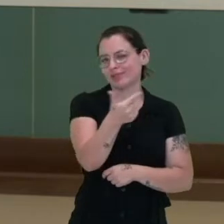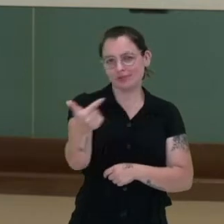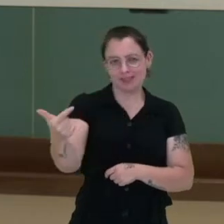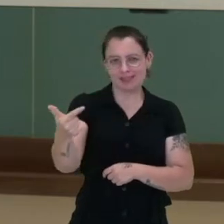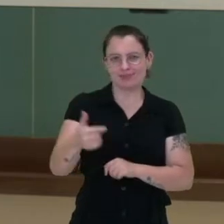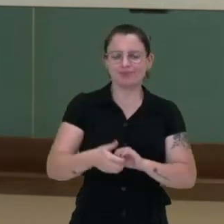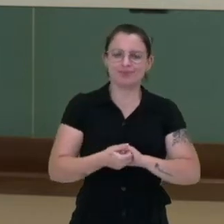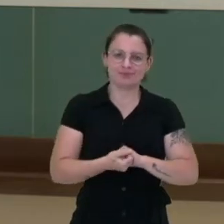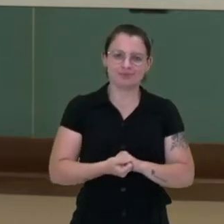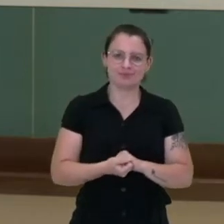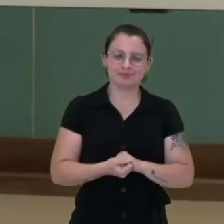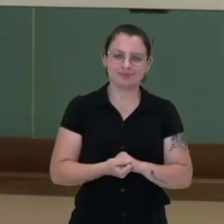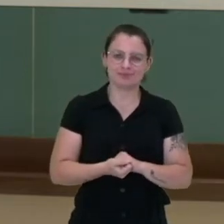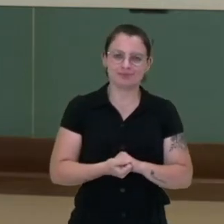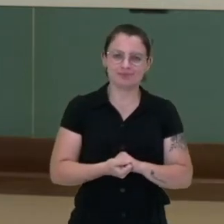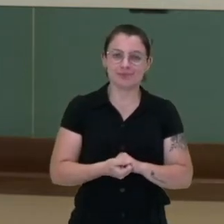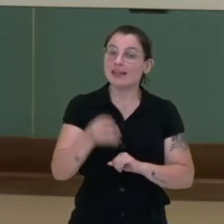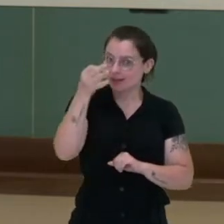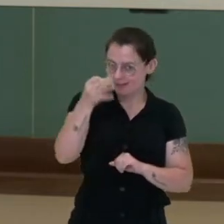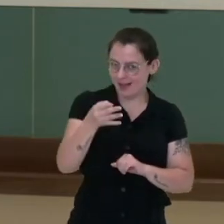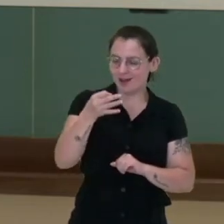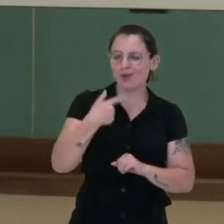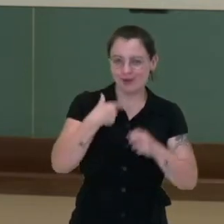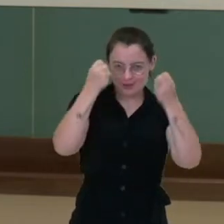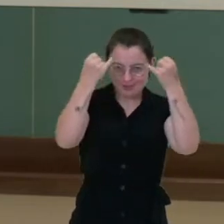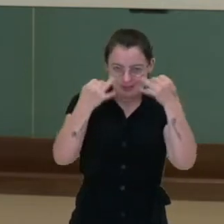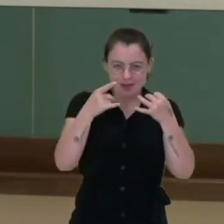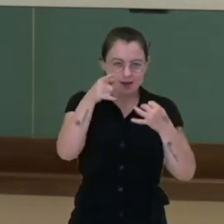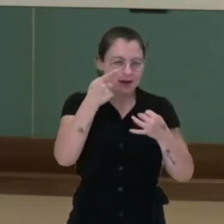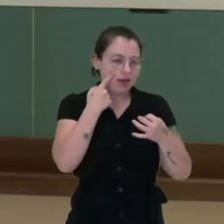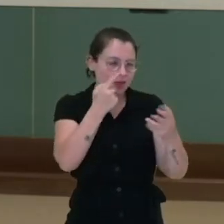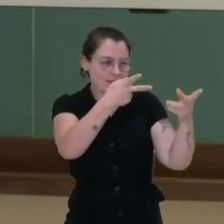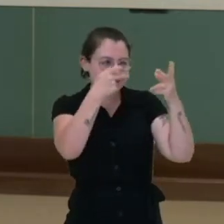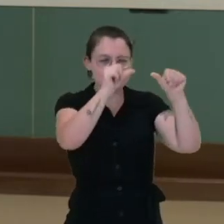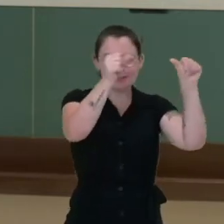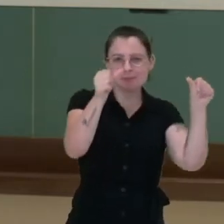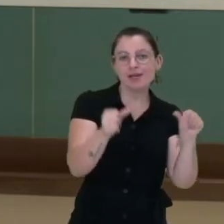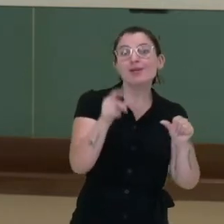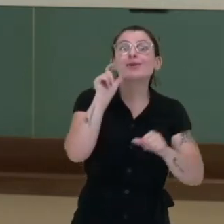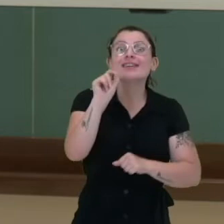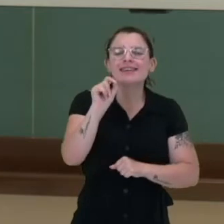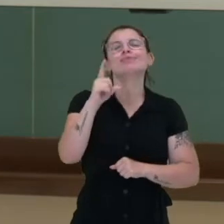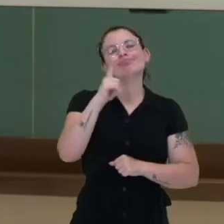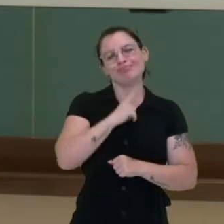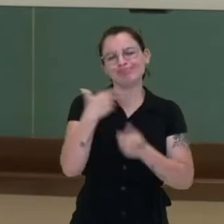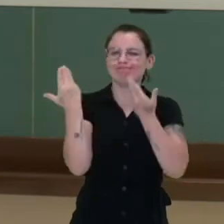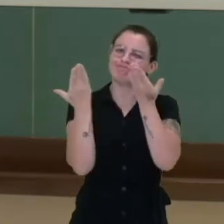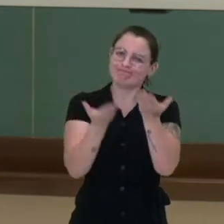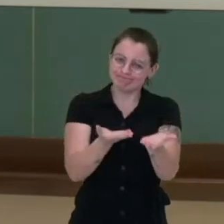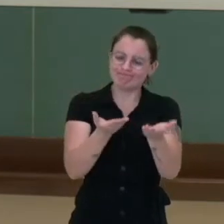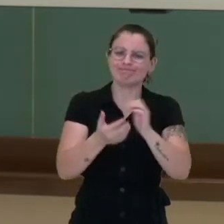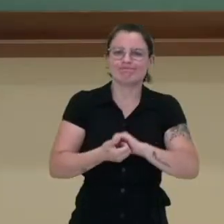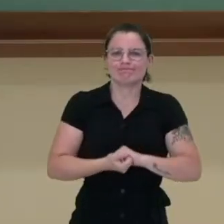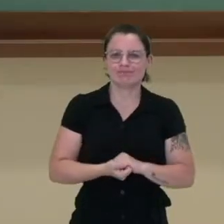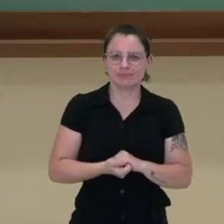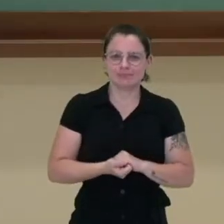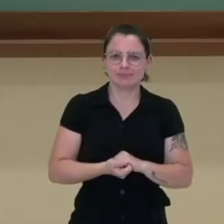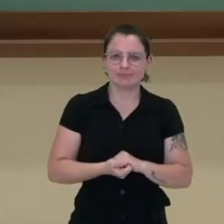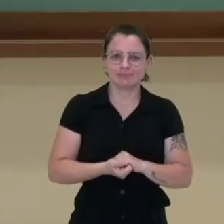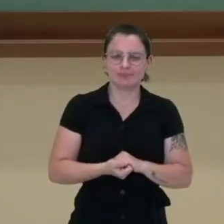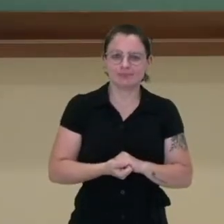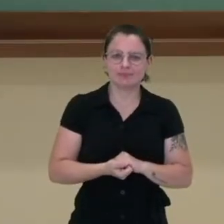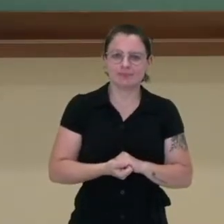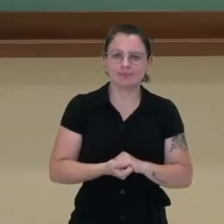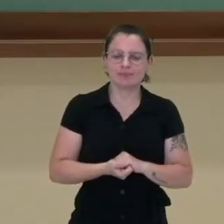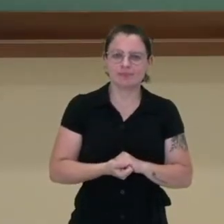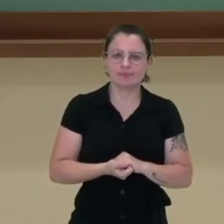falei para você. Repare bem nessa imagem. Você tem o quê? Isso mesmo, um gelo. Vamos para uma